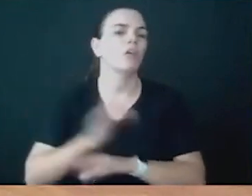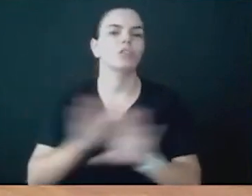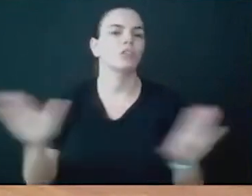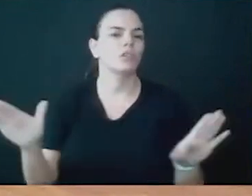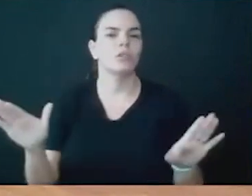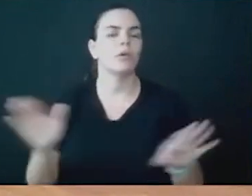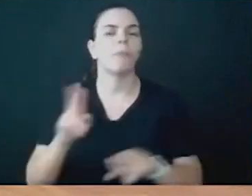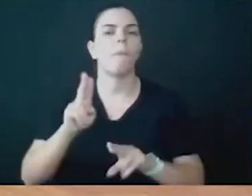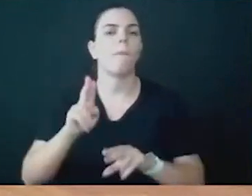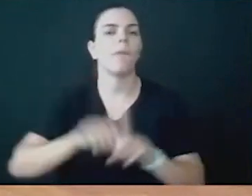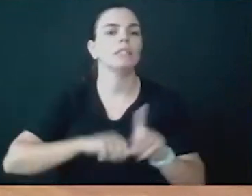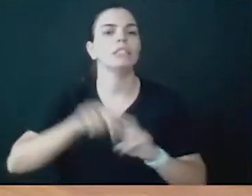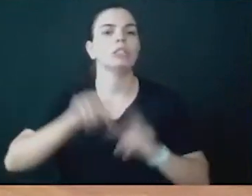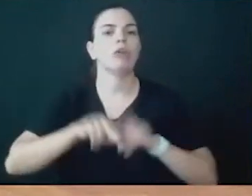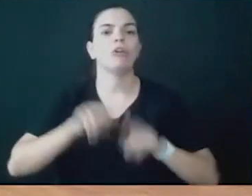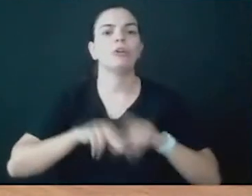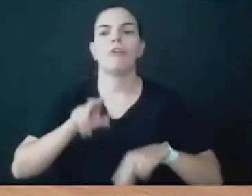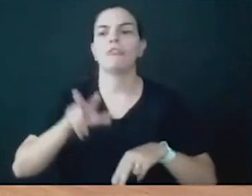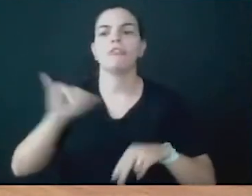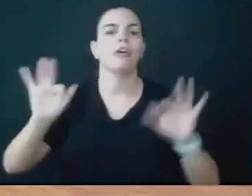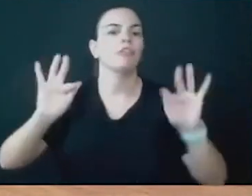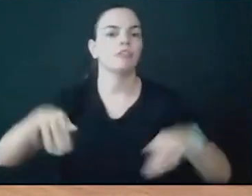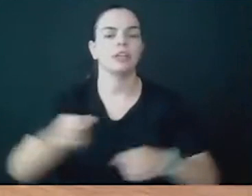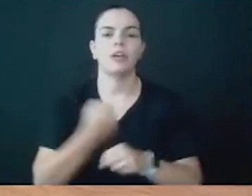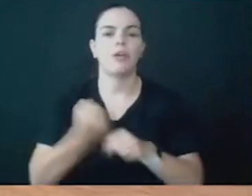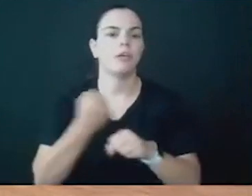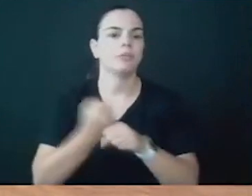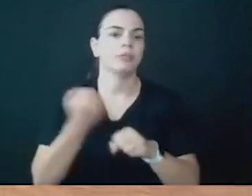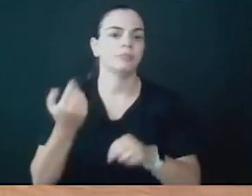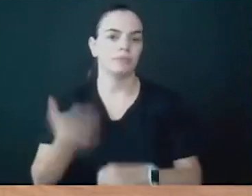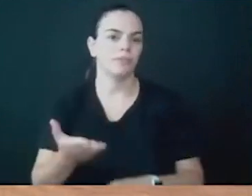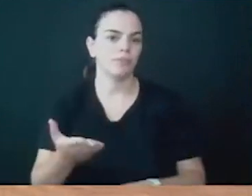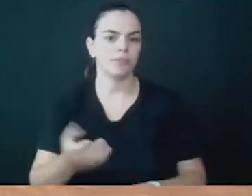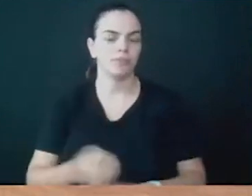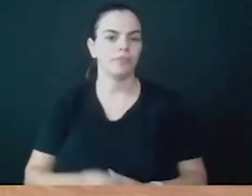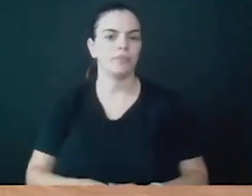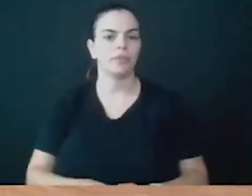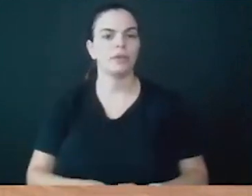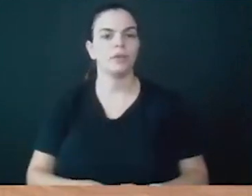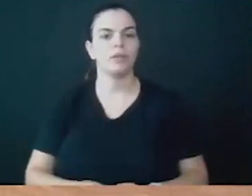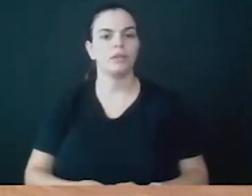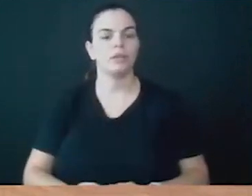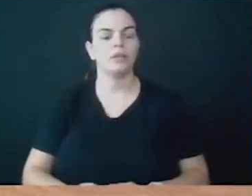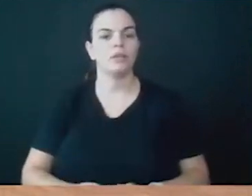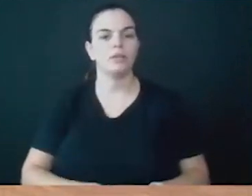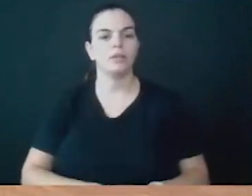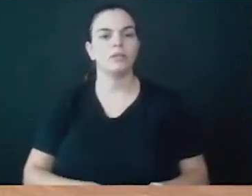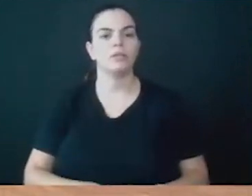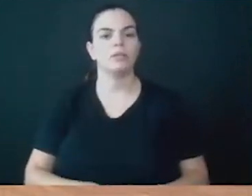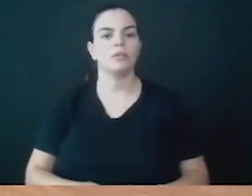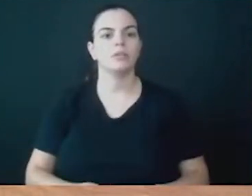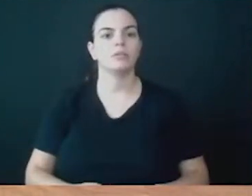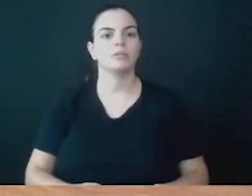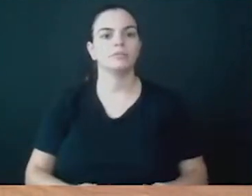ele faz a entrega da obra, e acredito que, não sei se isso responde a sua pergunta, ou se tem mais